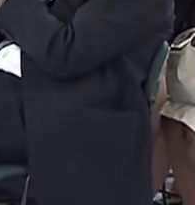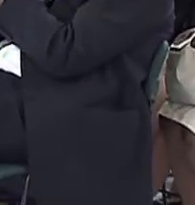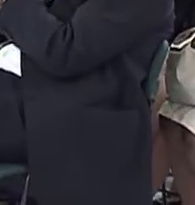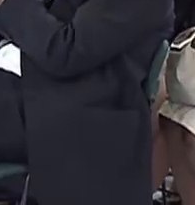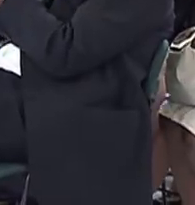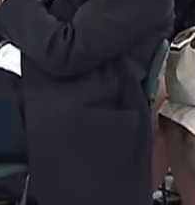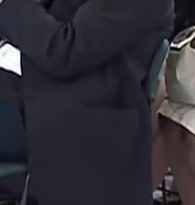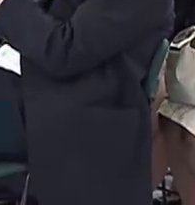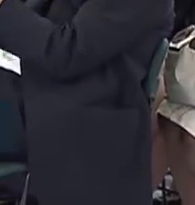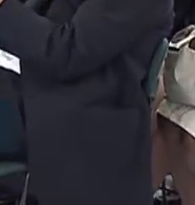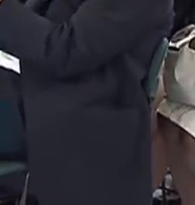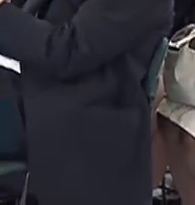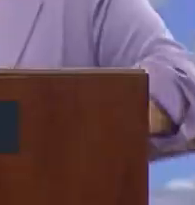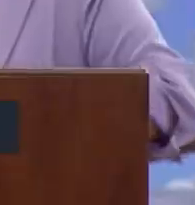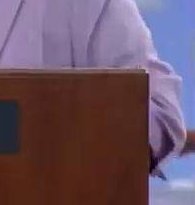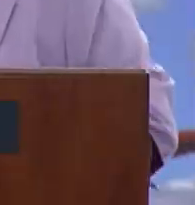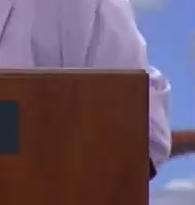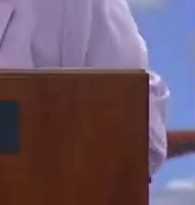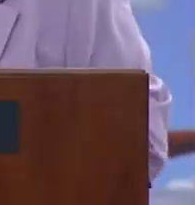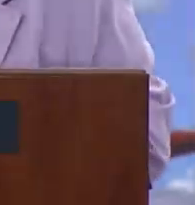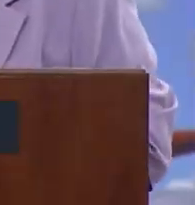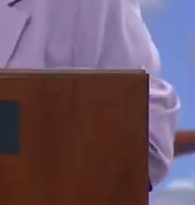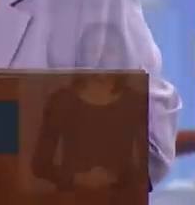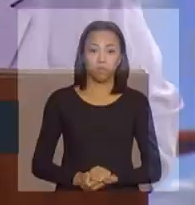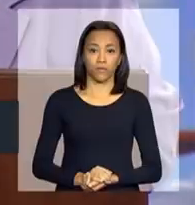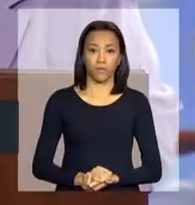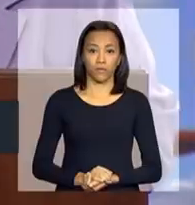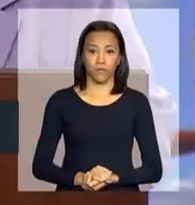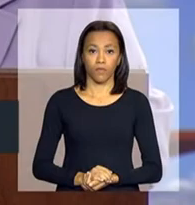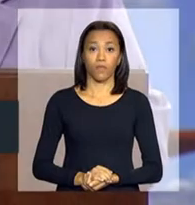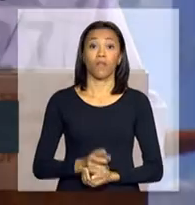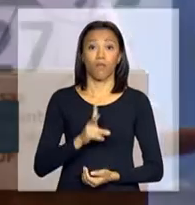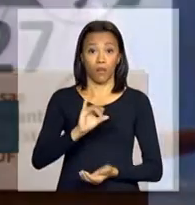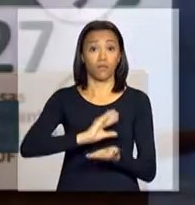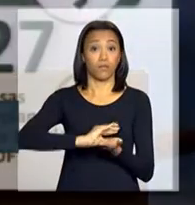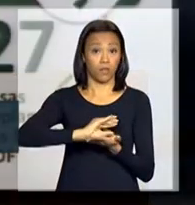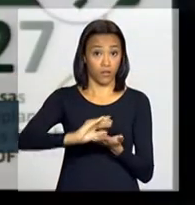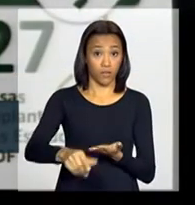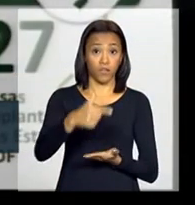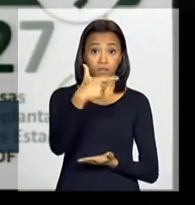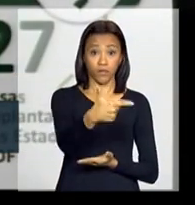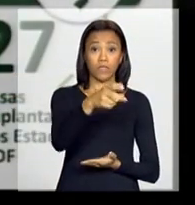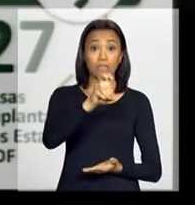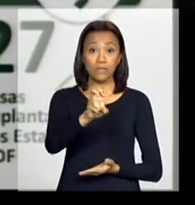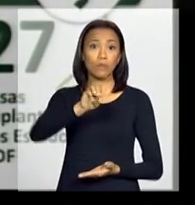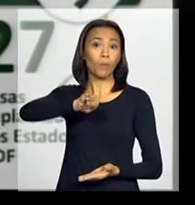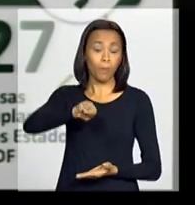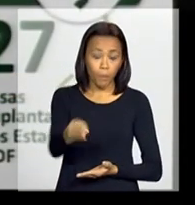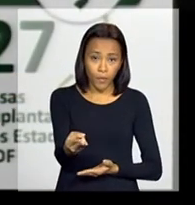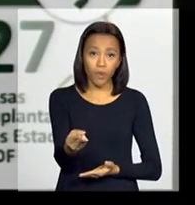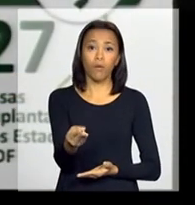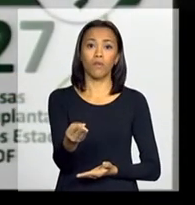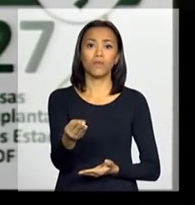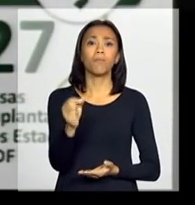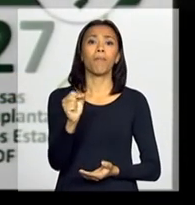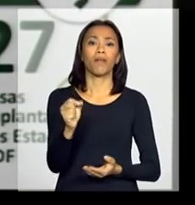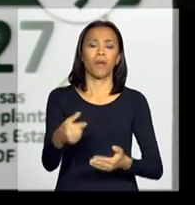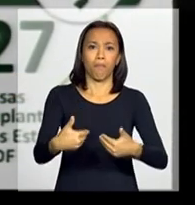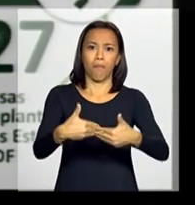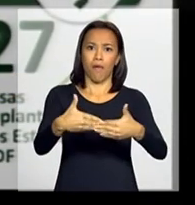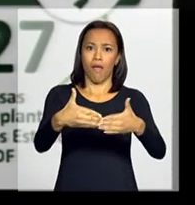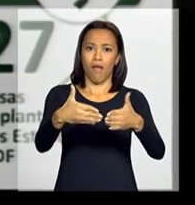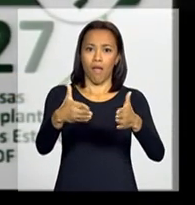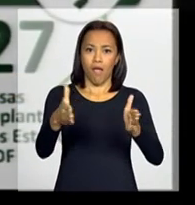E aí e serão investidos 25 milhões na ampliação